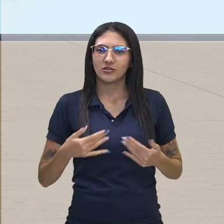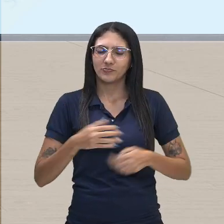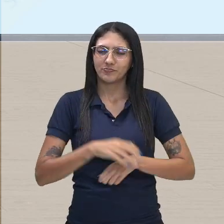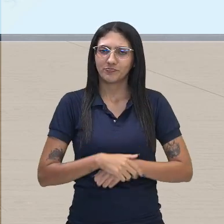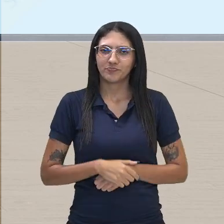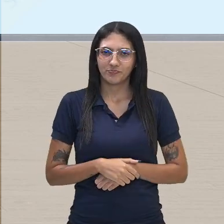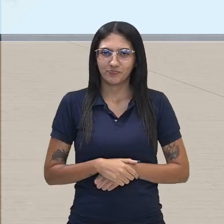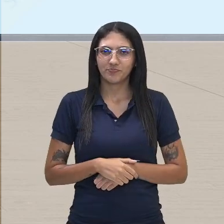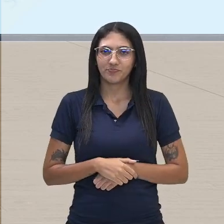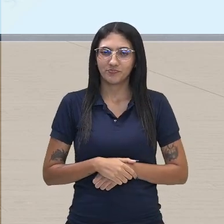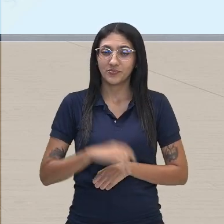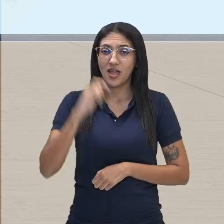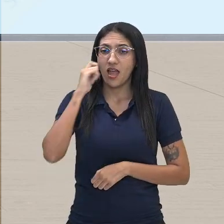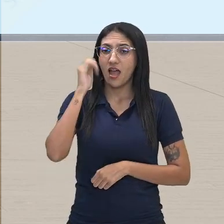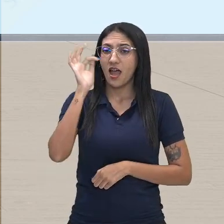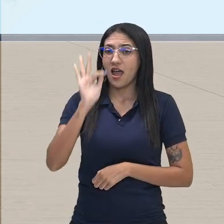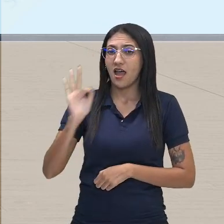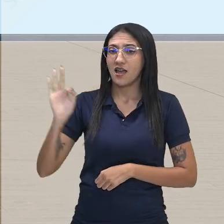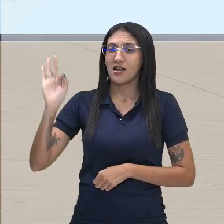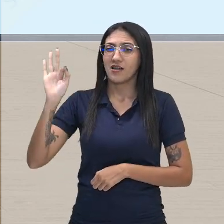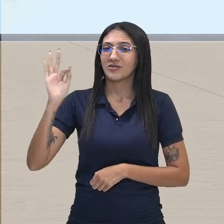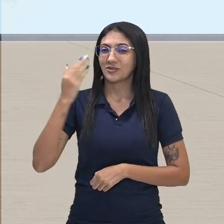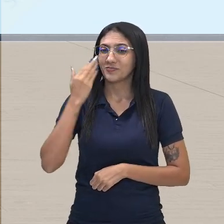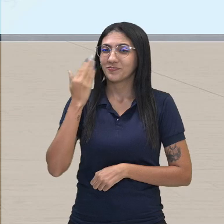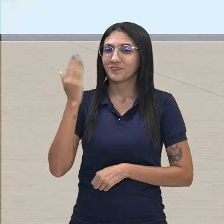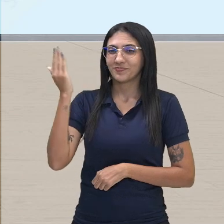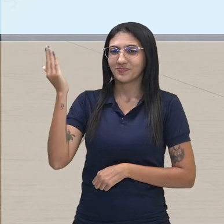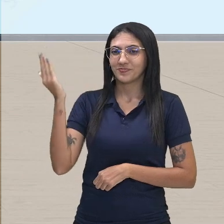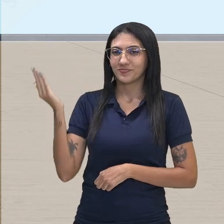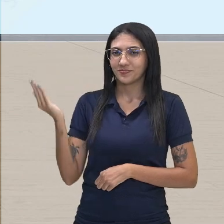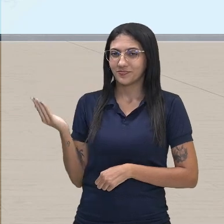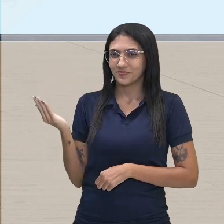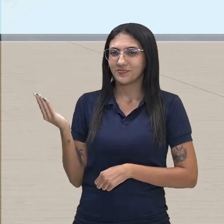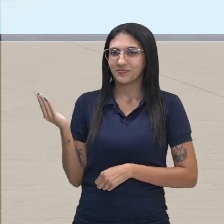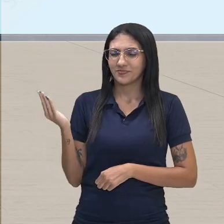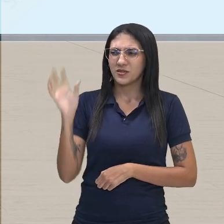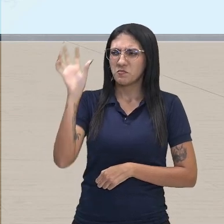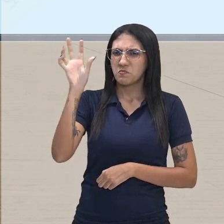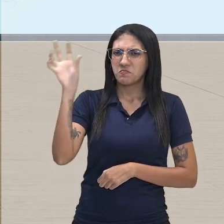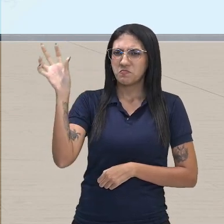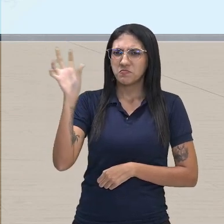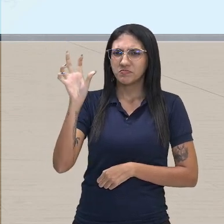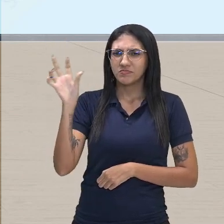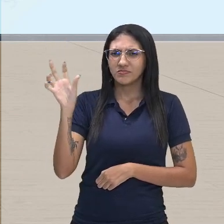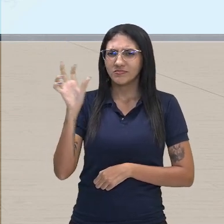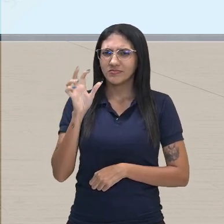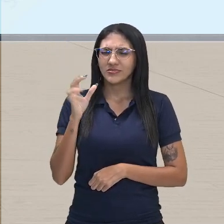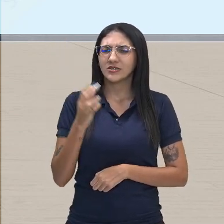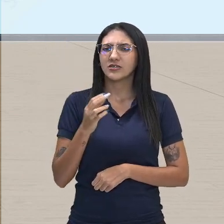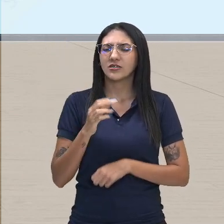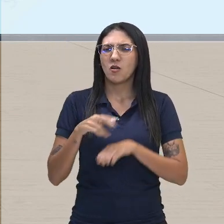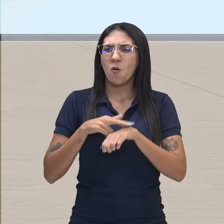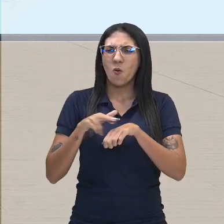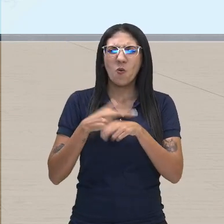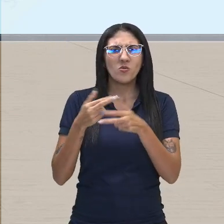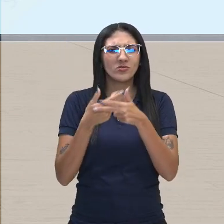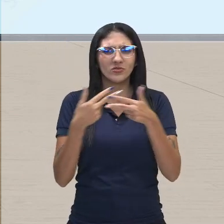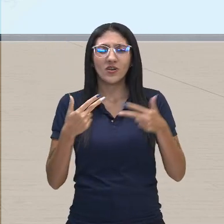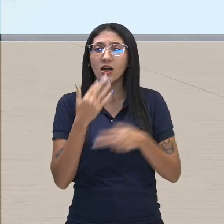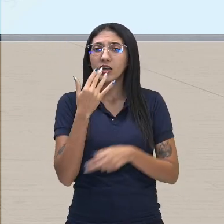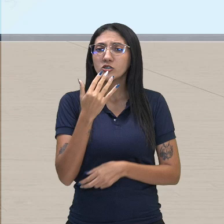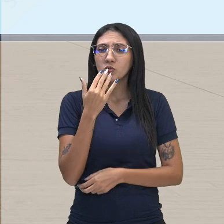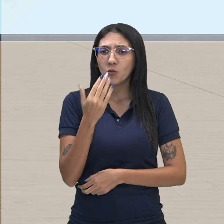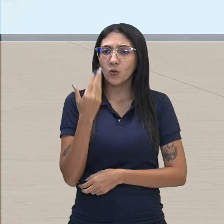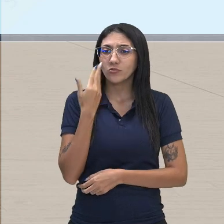um continente que, como você pode ver, cada uma dessas cores aqui, roxo, verde, amarelo, esse marrom,